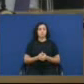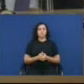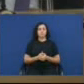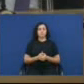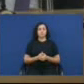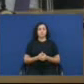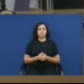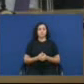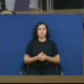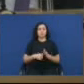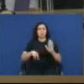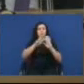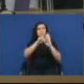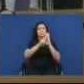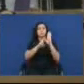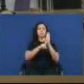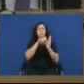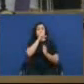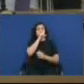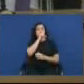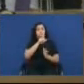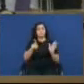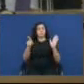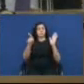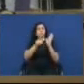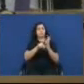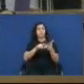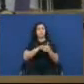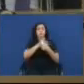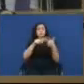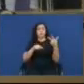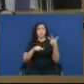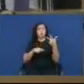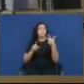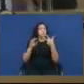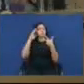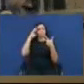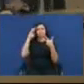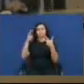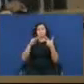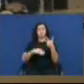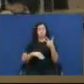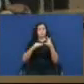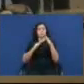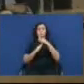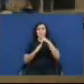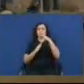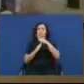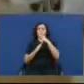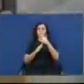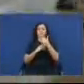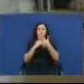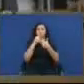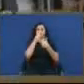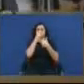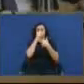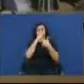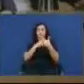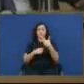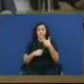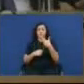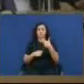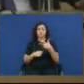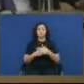solicitadas pelos vereadores, conforme prevê o nosso regimento interno. Nós só poderemos conceder 3 tribunas, mas